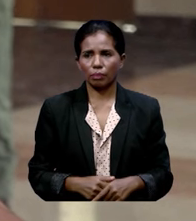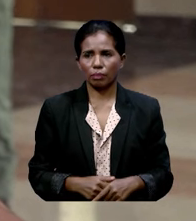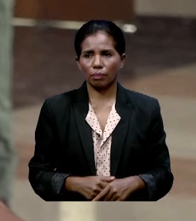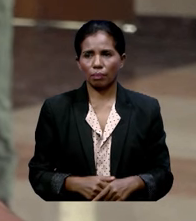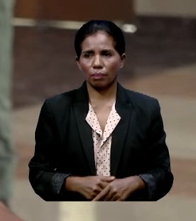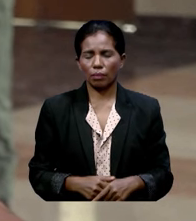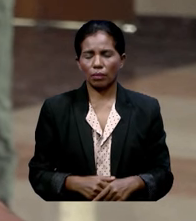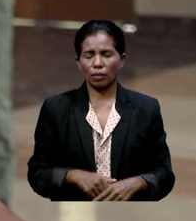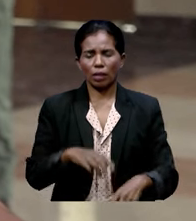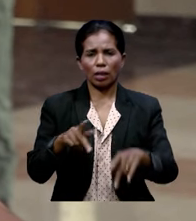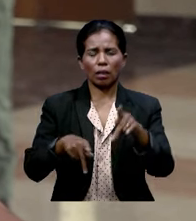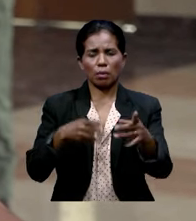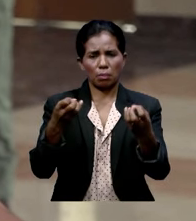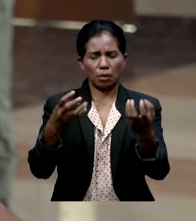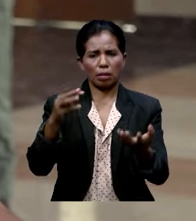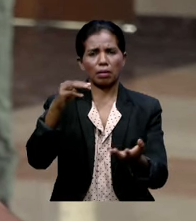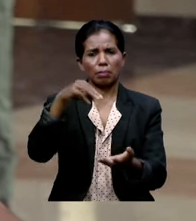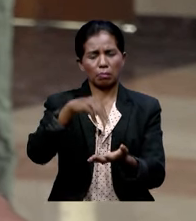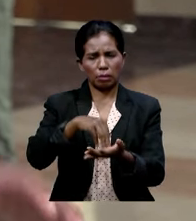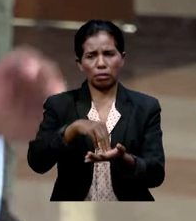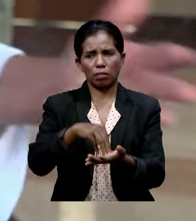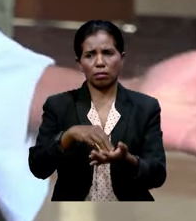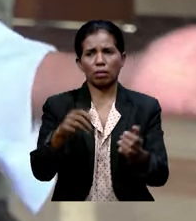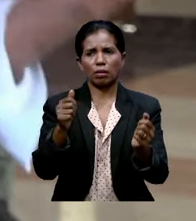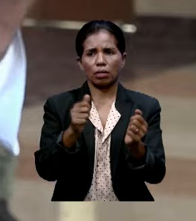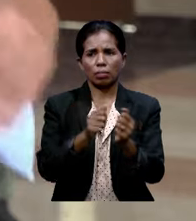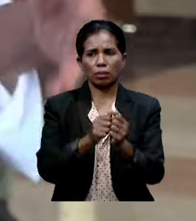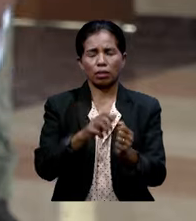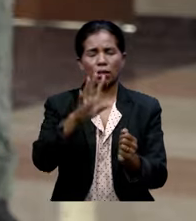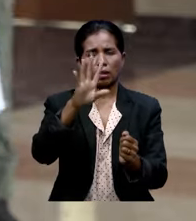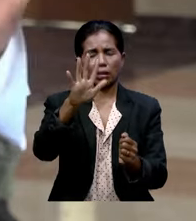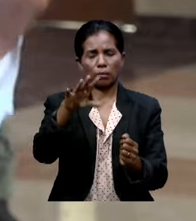Milhares, mais ou menos 500 por dia, marca.